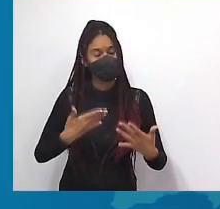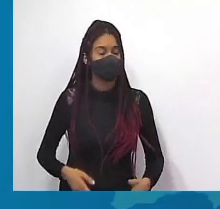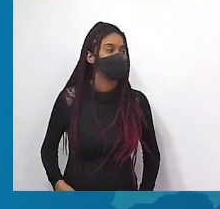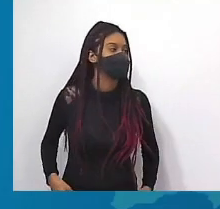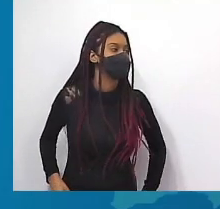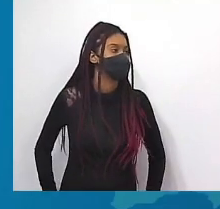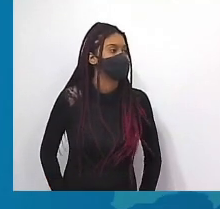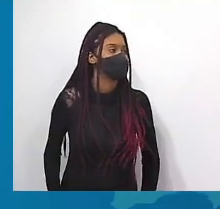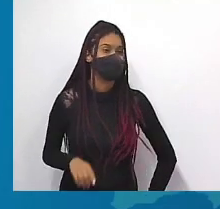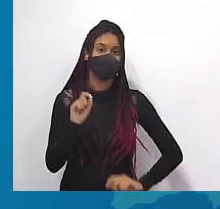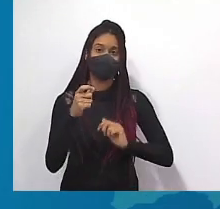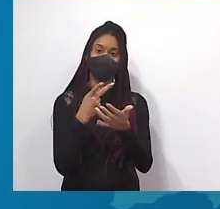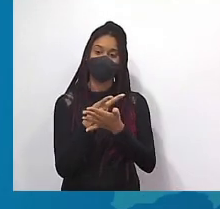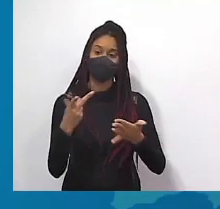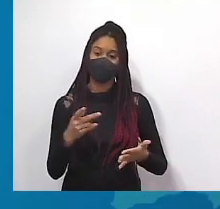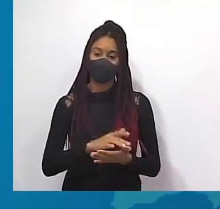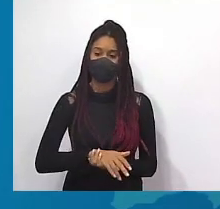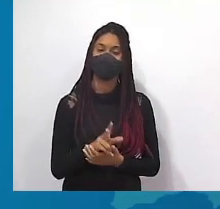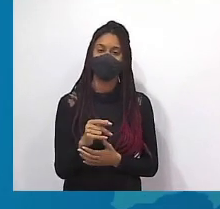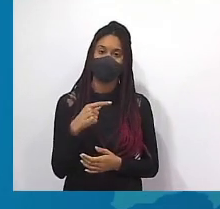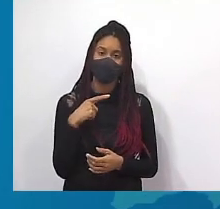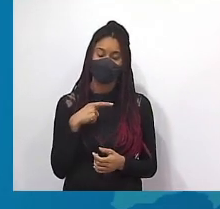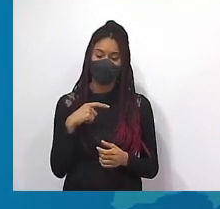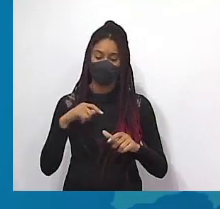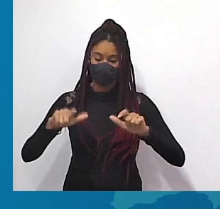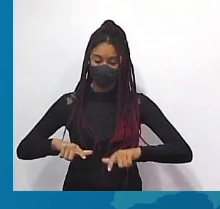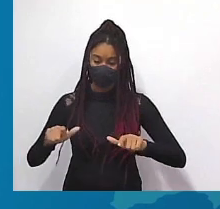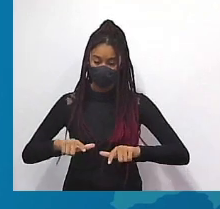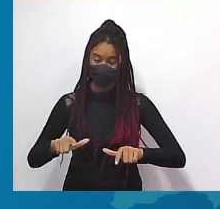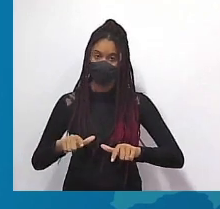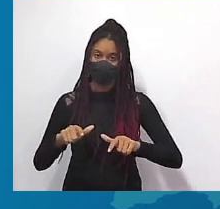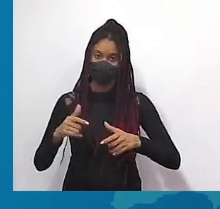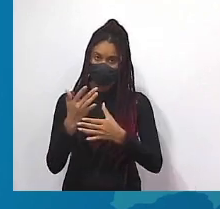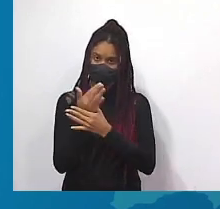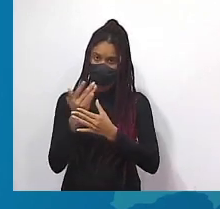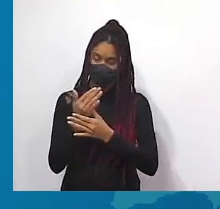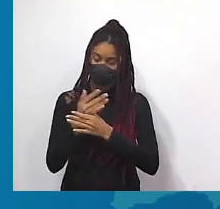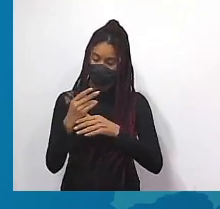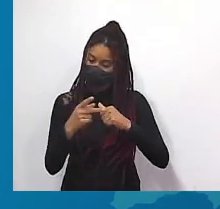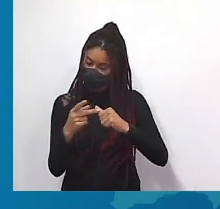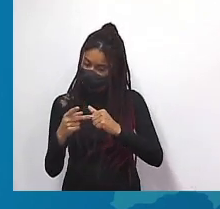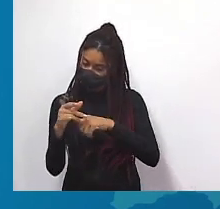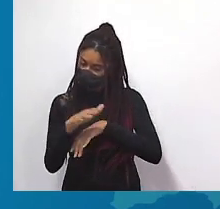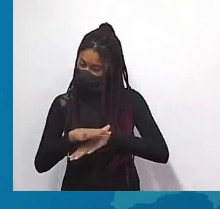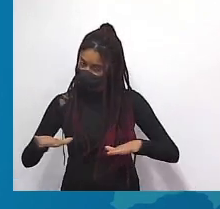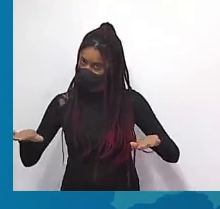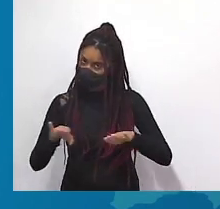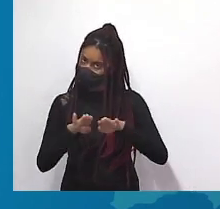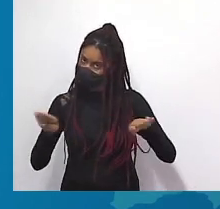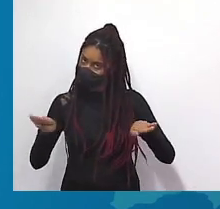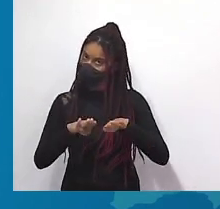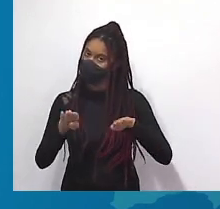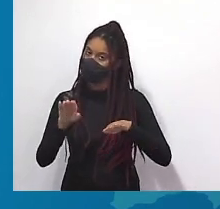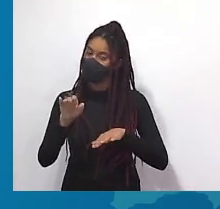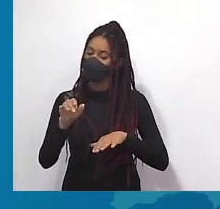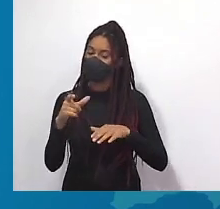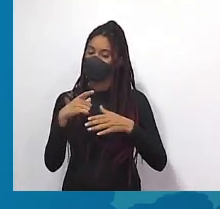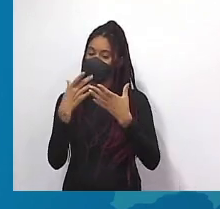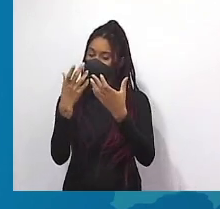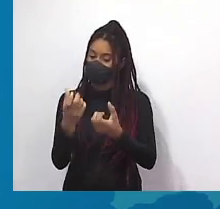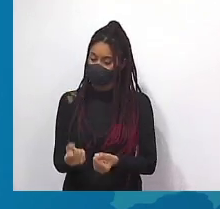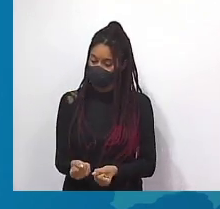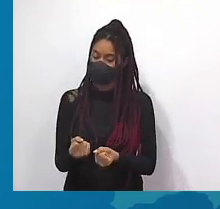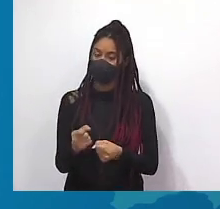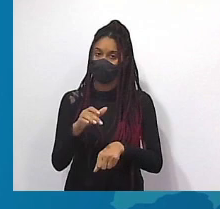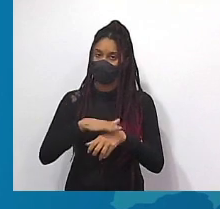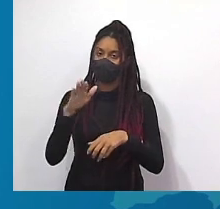aí o que acontece? Vou ter ali o asfalto, né? Que as cidades são de pedras, então o asfalto ele absorve mais